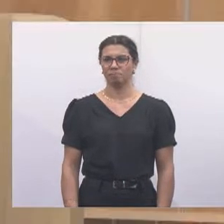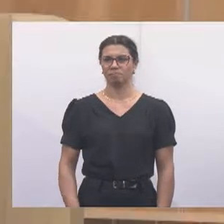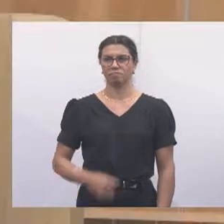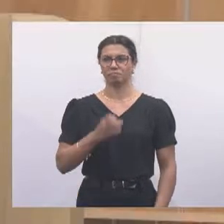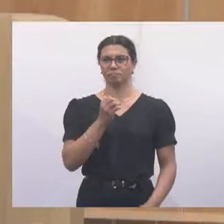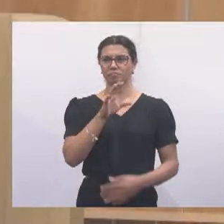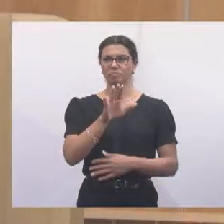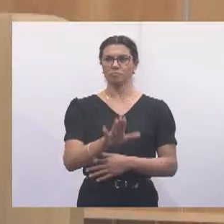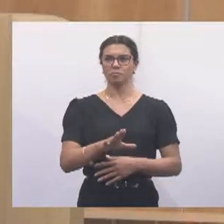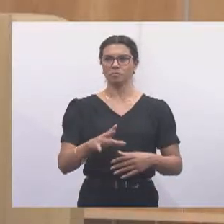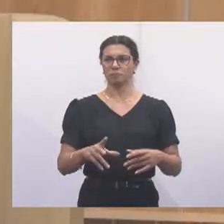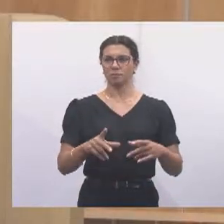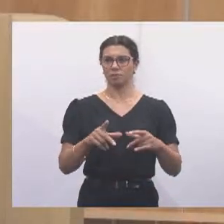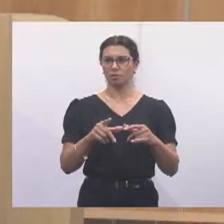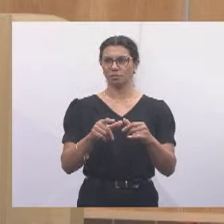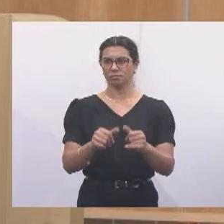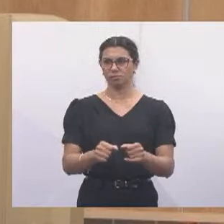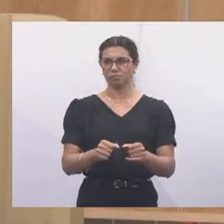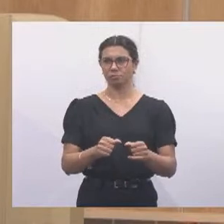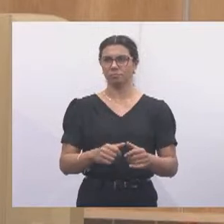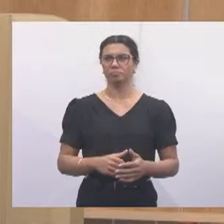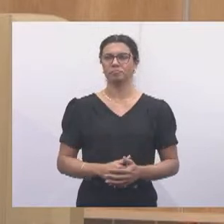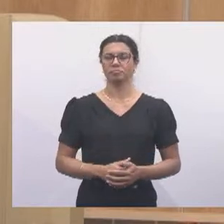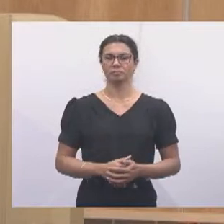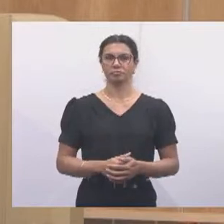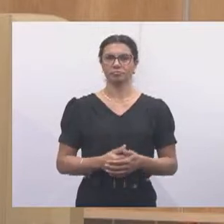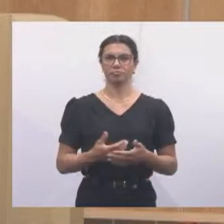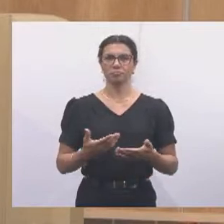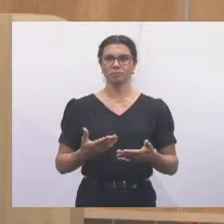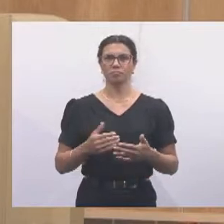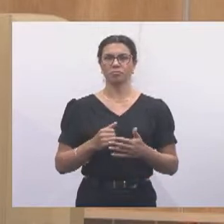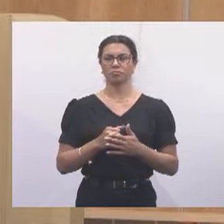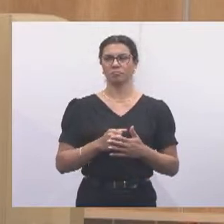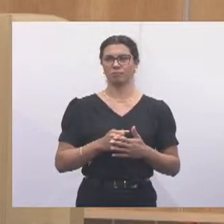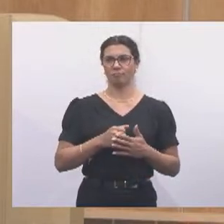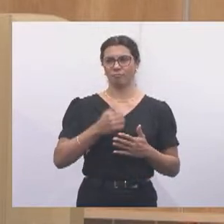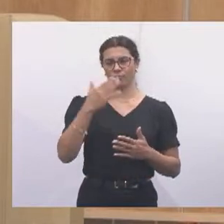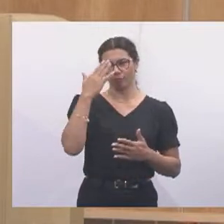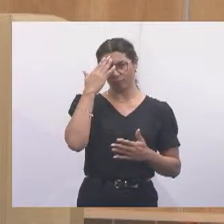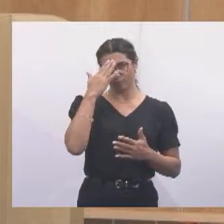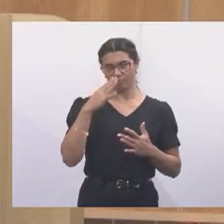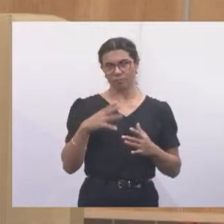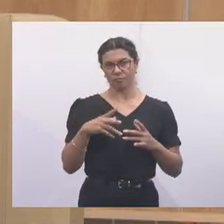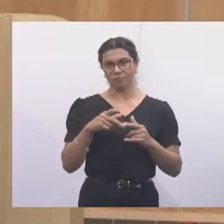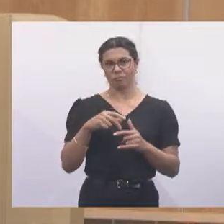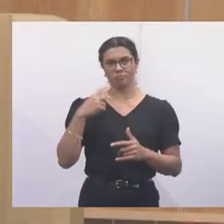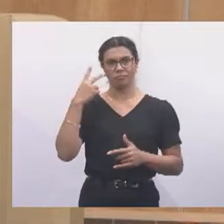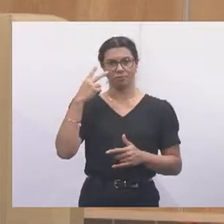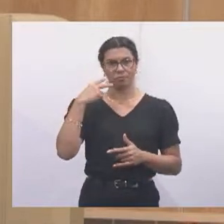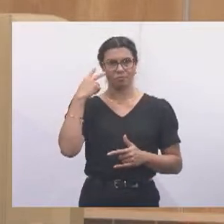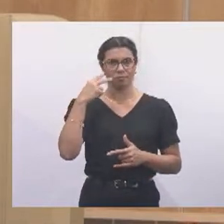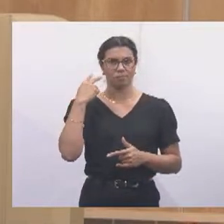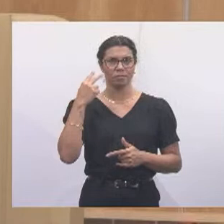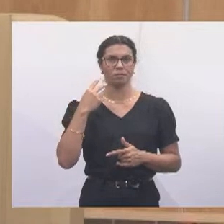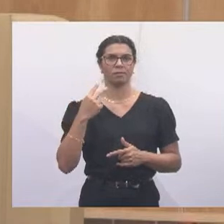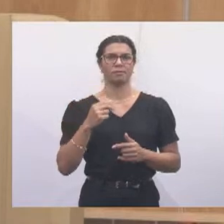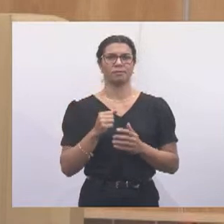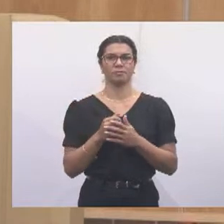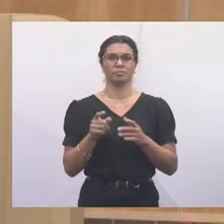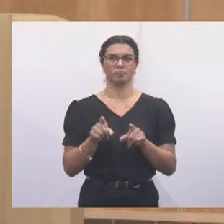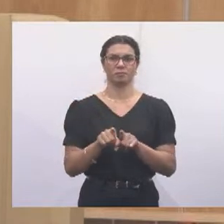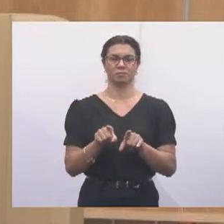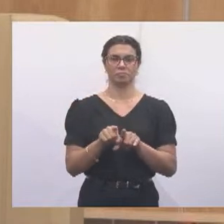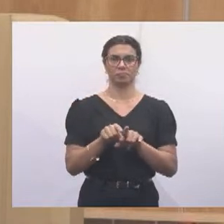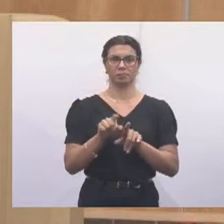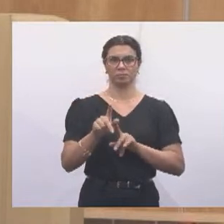Boa tarde a todos. Em nome aqui da nossa vice-presidente da Casa, Maria Amélia, cumprimento aqui todos os vereadores. Cumprimento também aqui toda a população aí